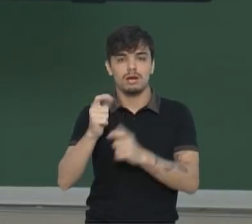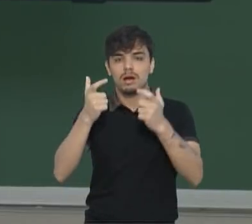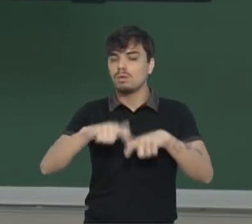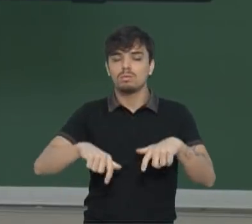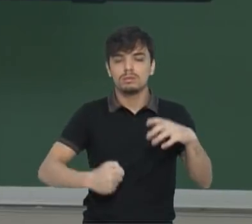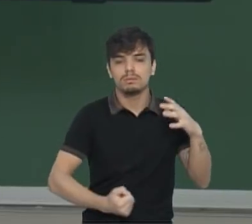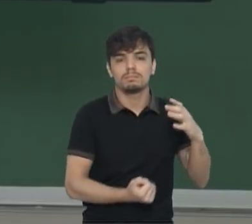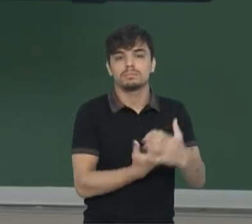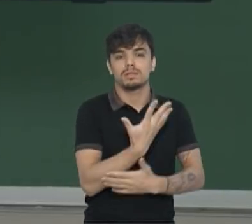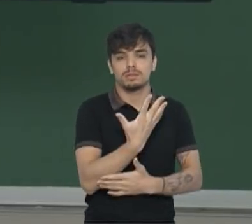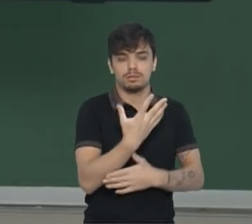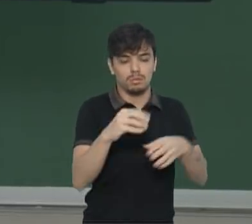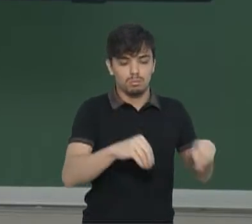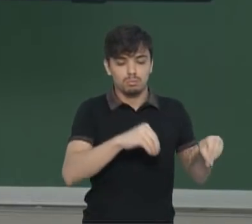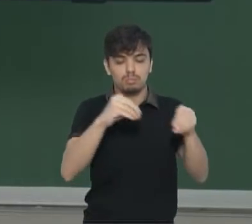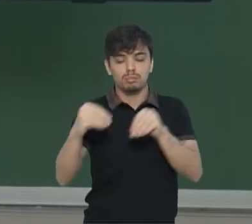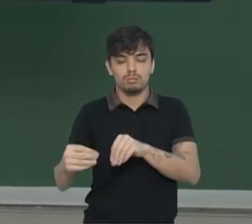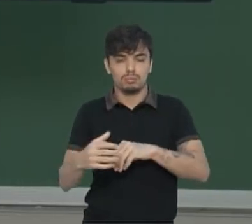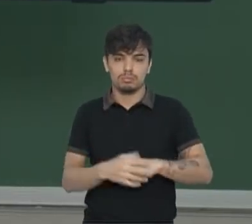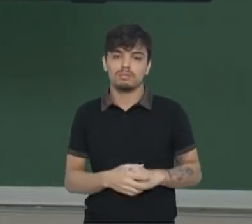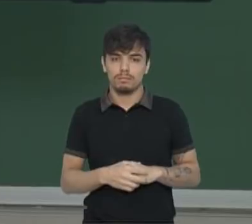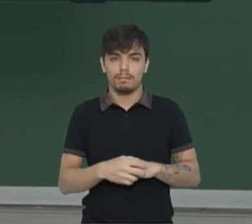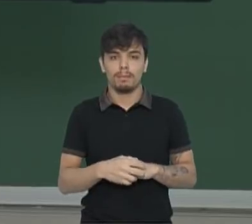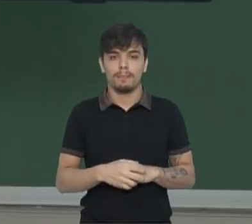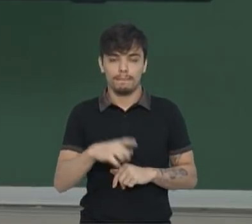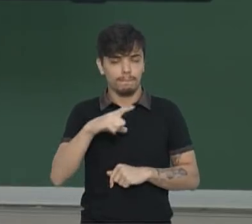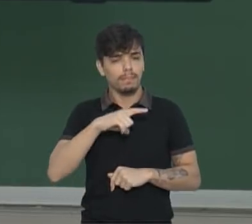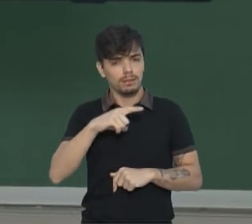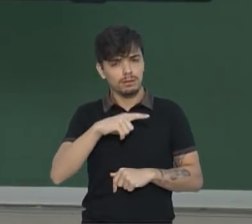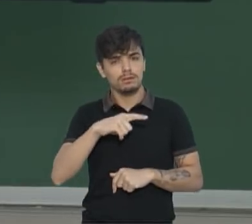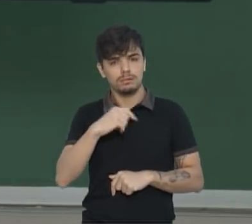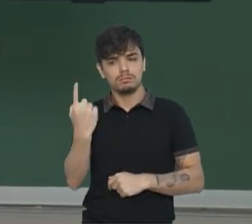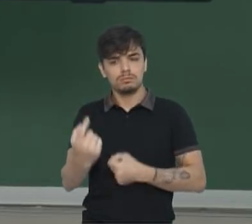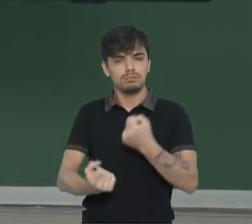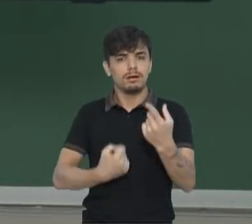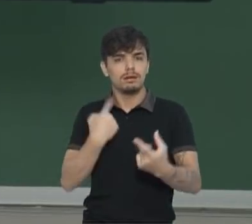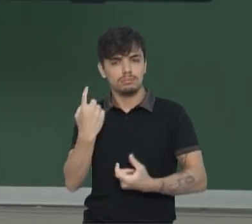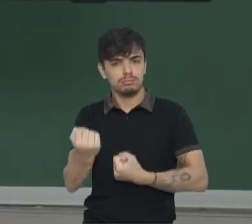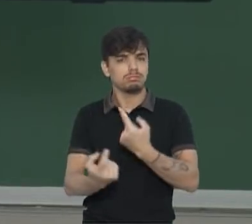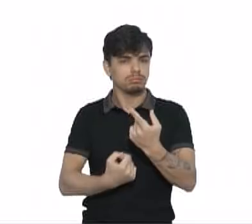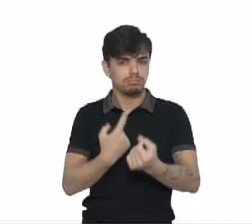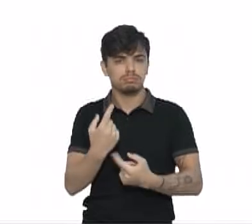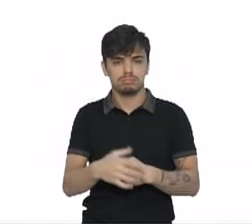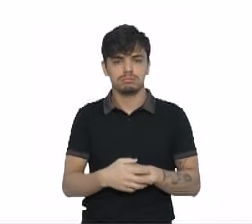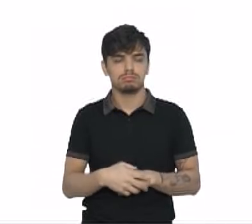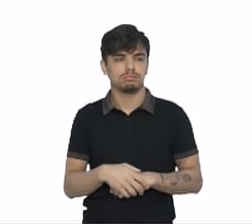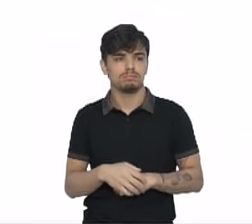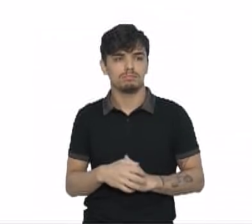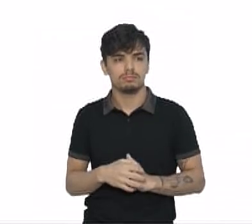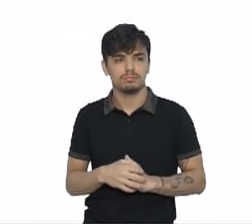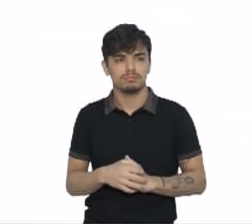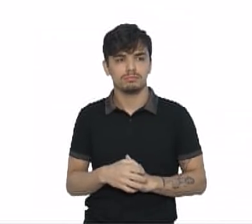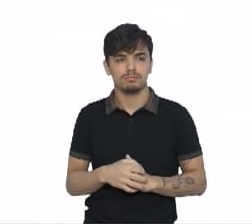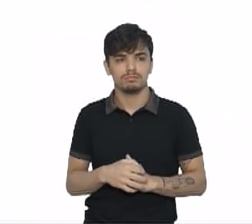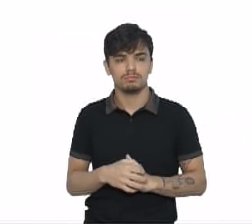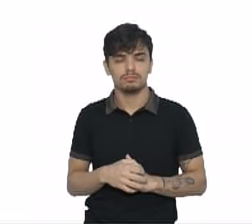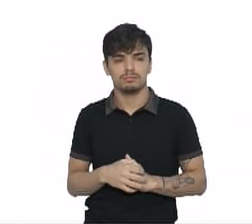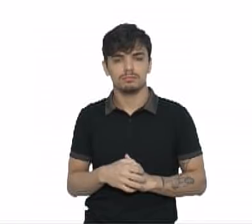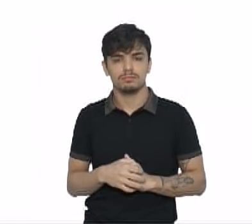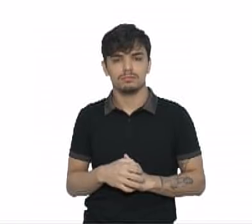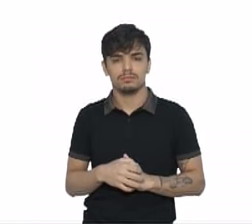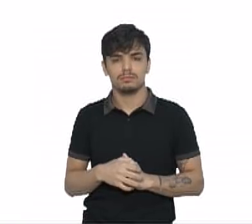eles saíram, das migrações deles. Mas a gente tem várias probabilidades, tá? Mas os historiadores concluem que os godos